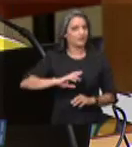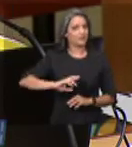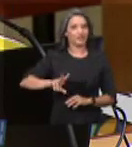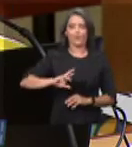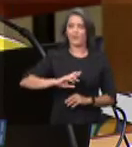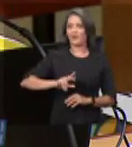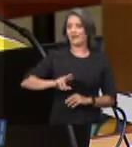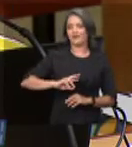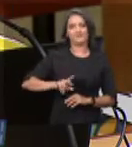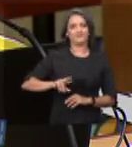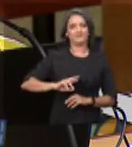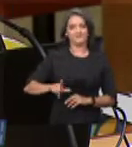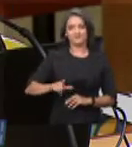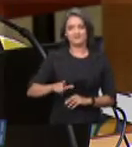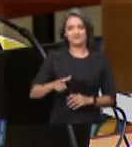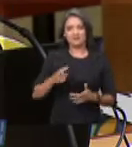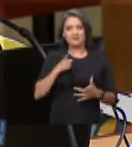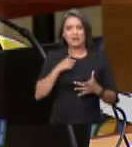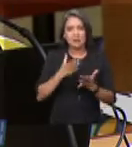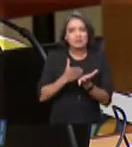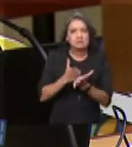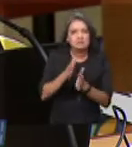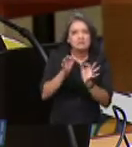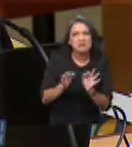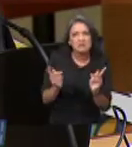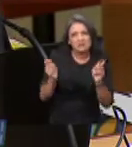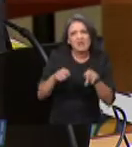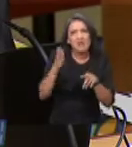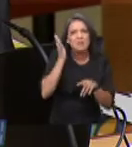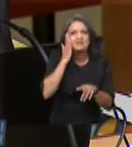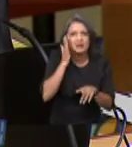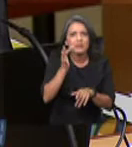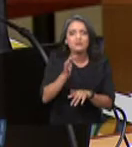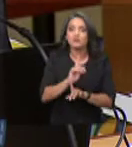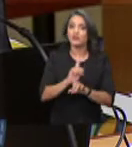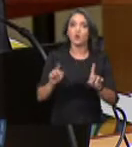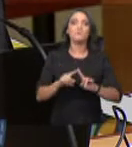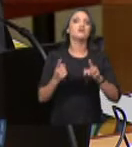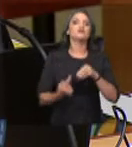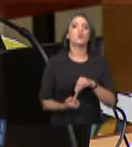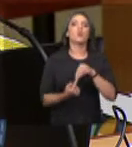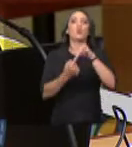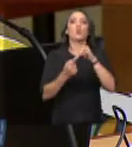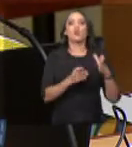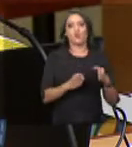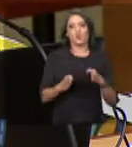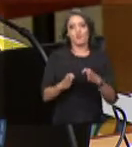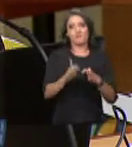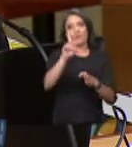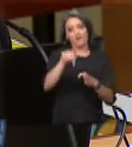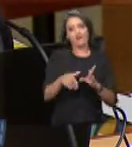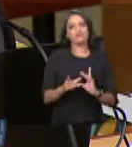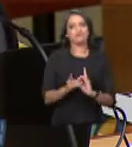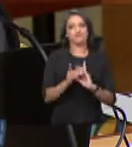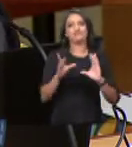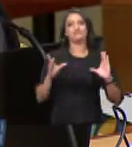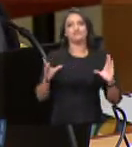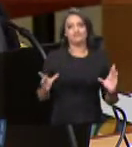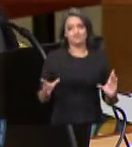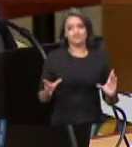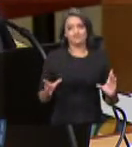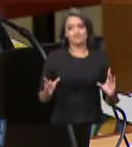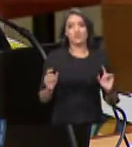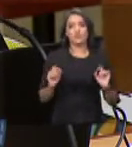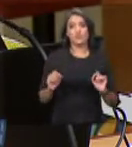não é um caminho exato não é um caminho previsível mas é o único caminho é o único caminho é o caminho